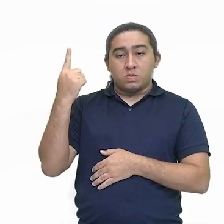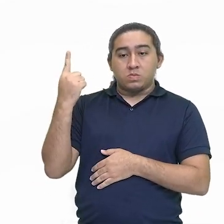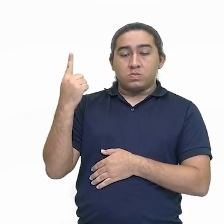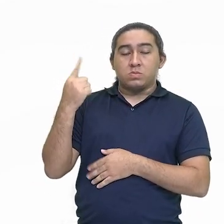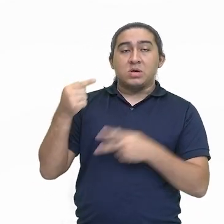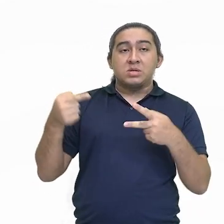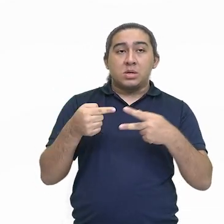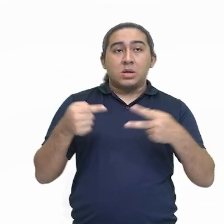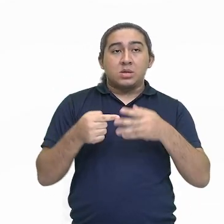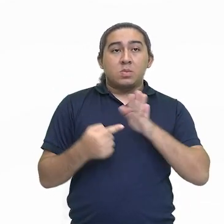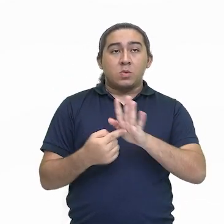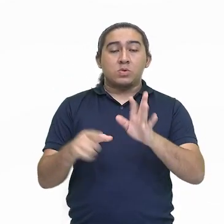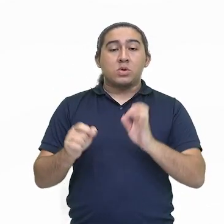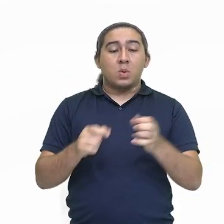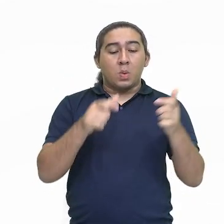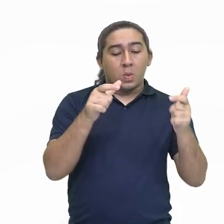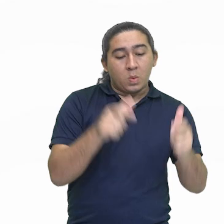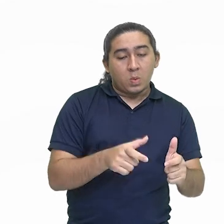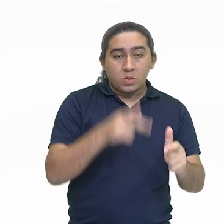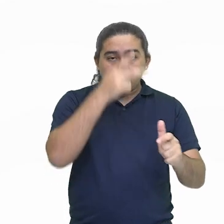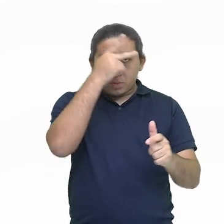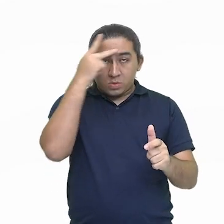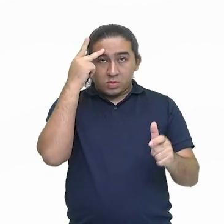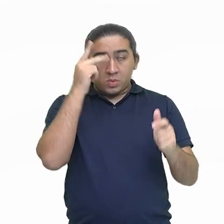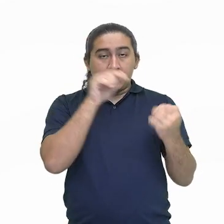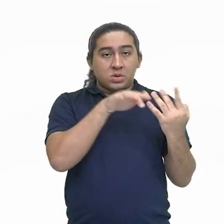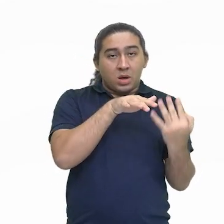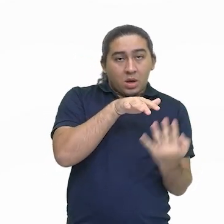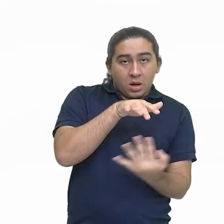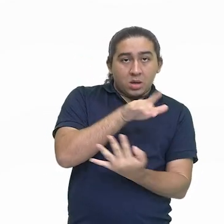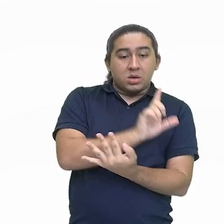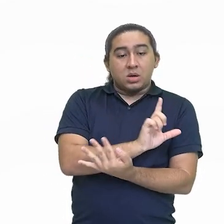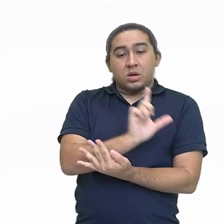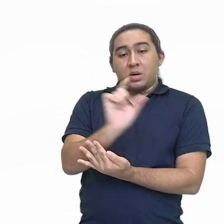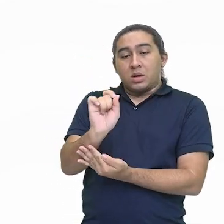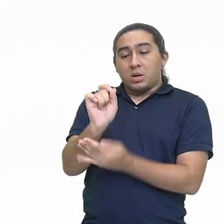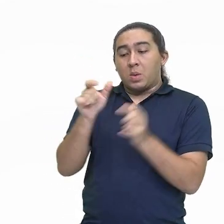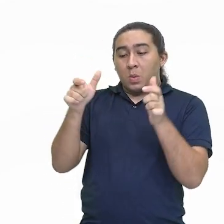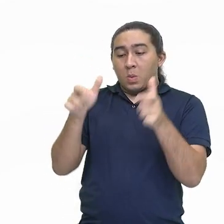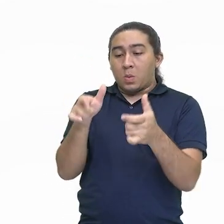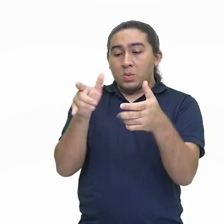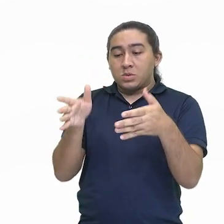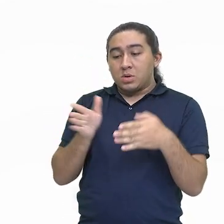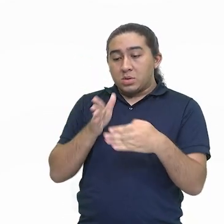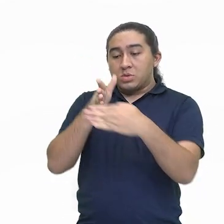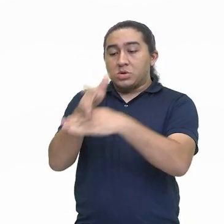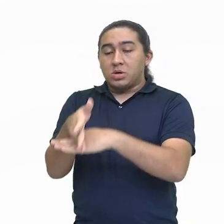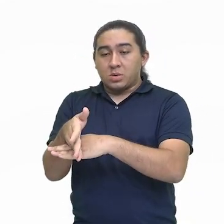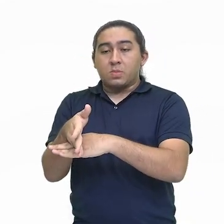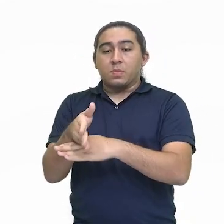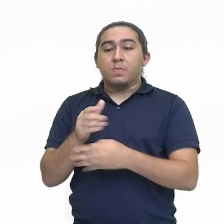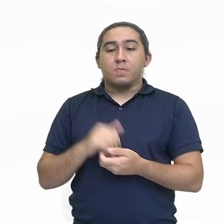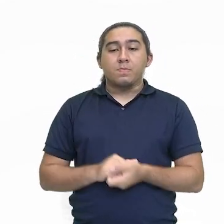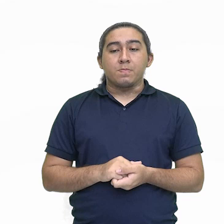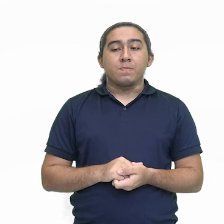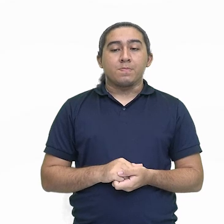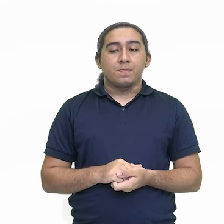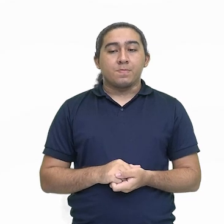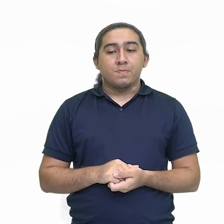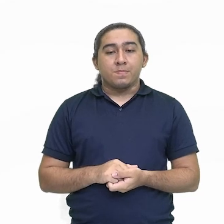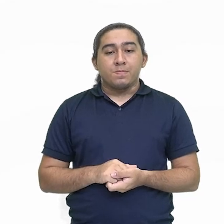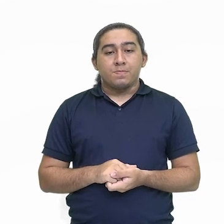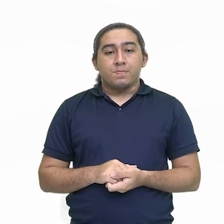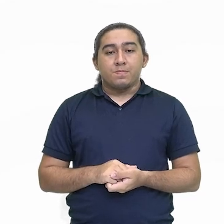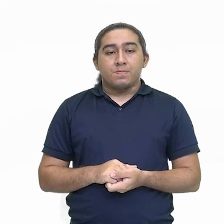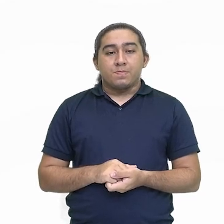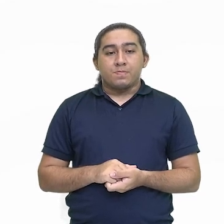indicando de onde que essa população está saindo e para onde ela está indo, né? Então, nesses